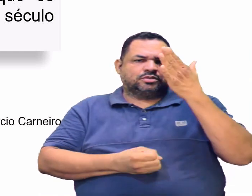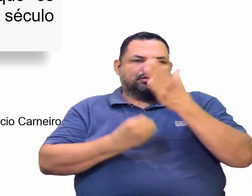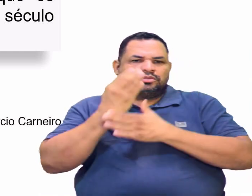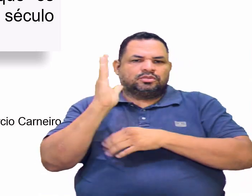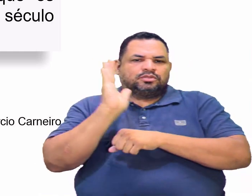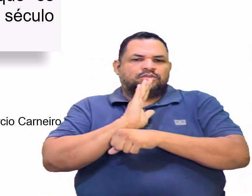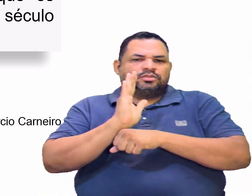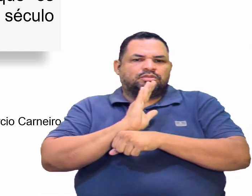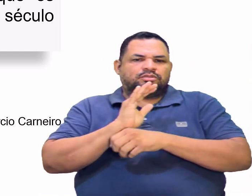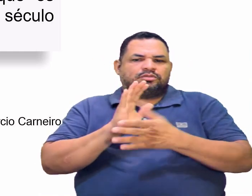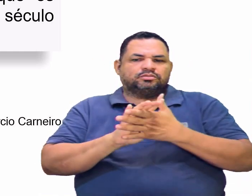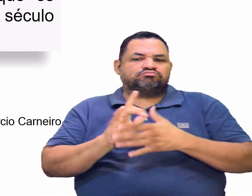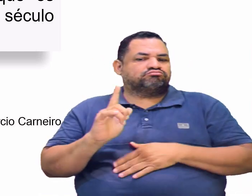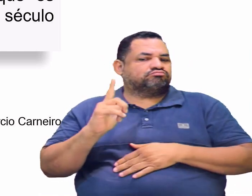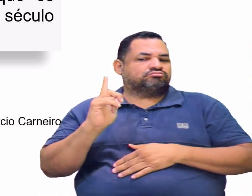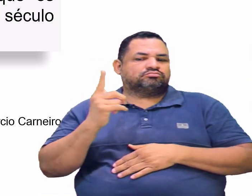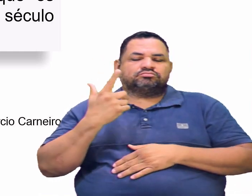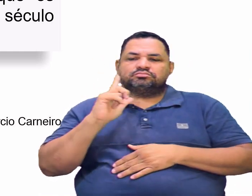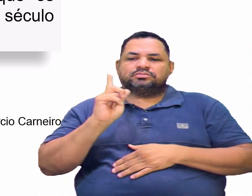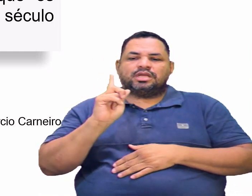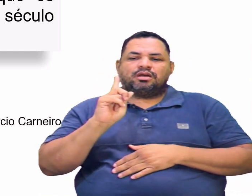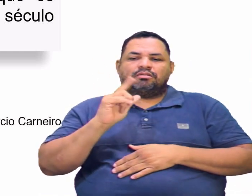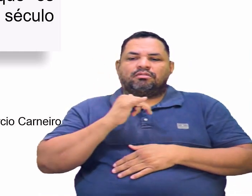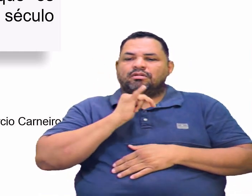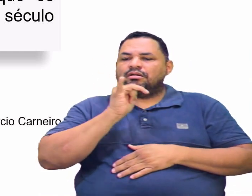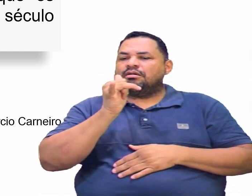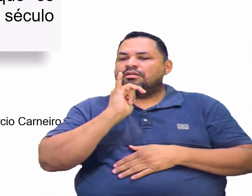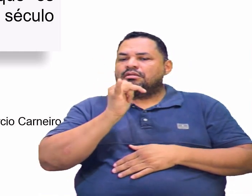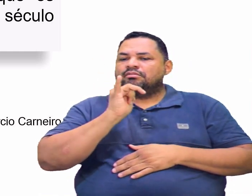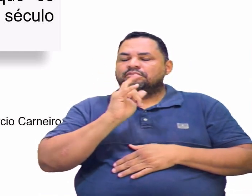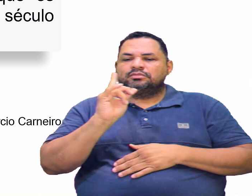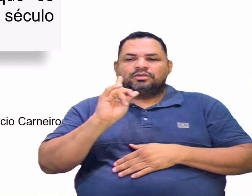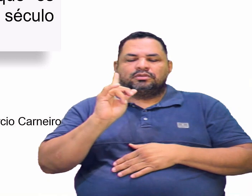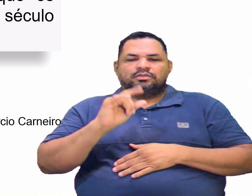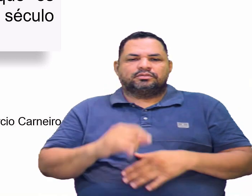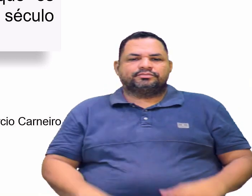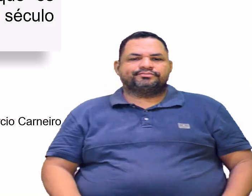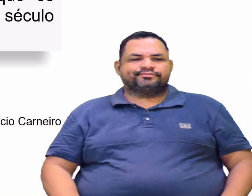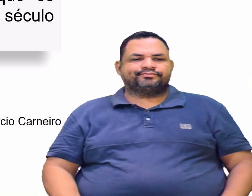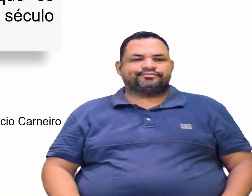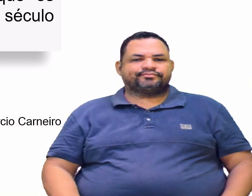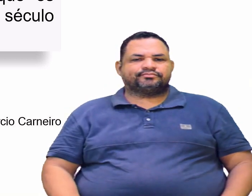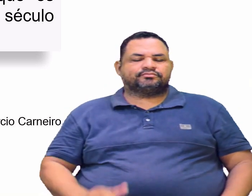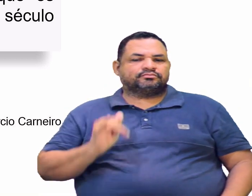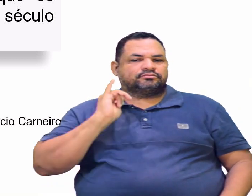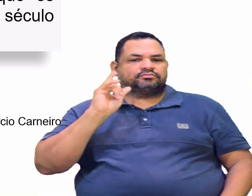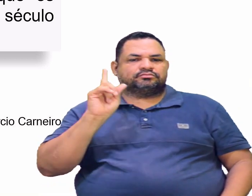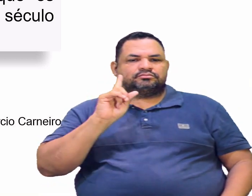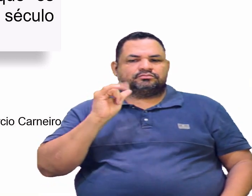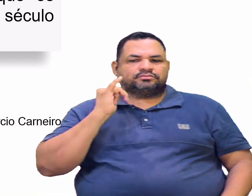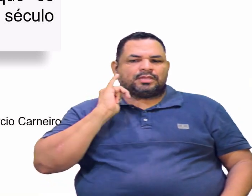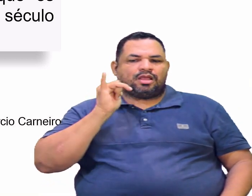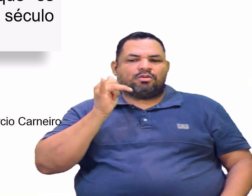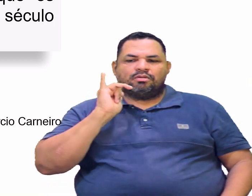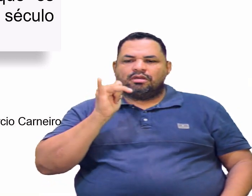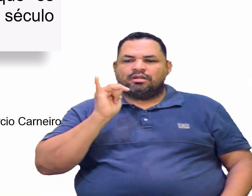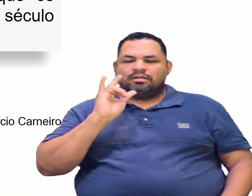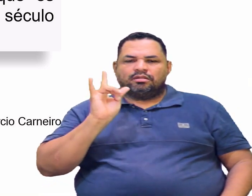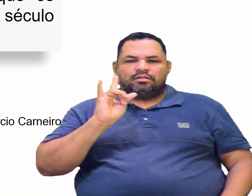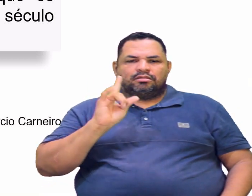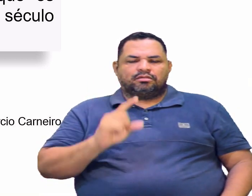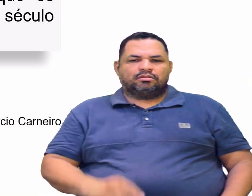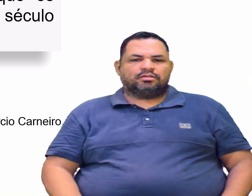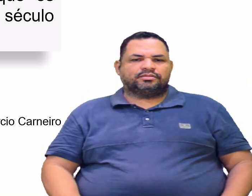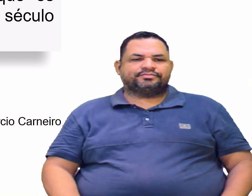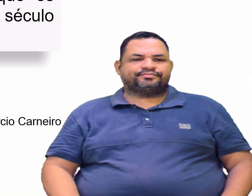do cinema considerado não narrativo. Essa é a primeira frase aqui. É o cinema não narrativo,